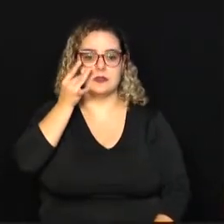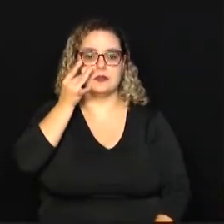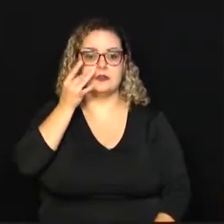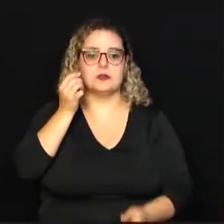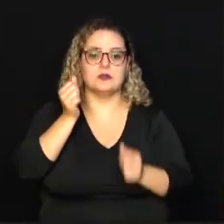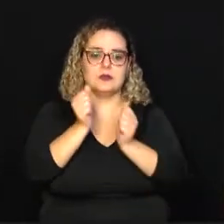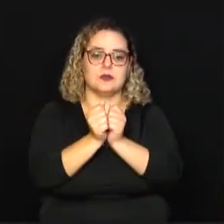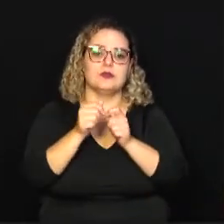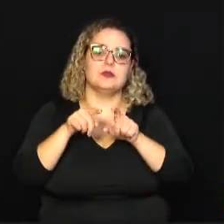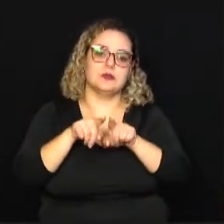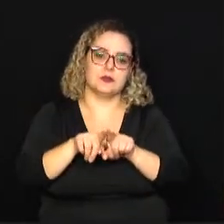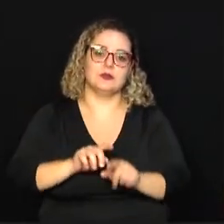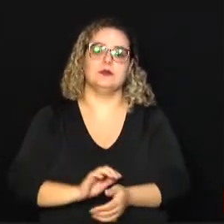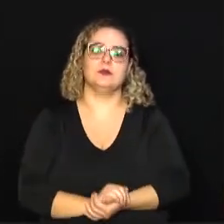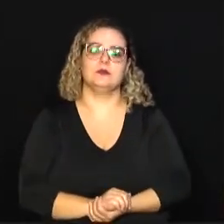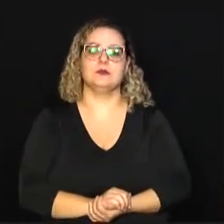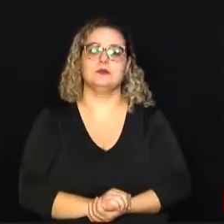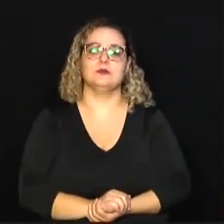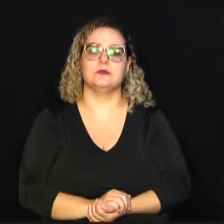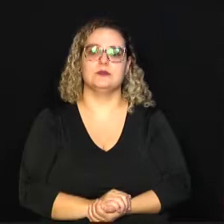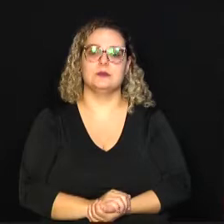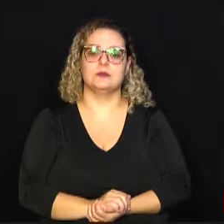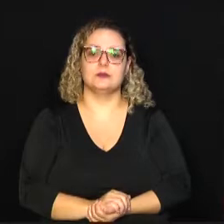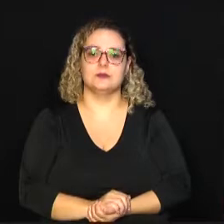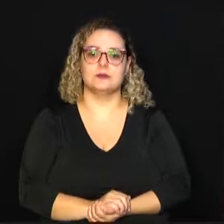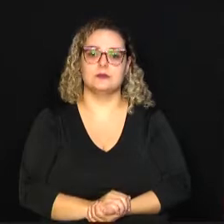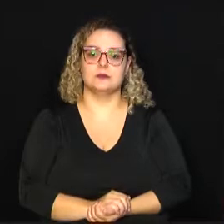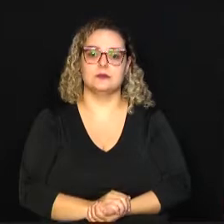conosco desse debate tão importante.